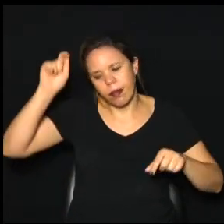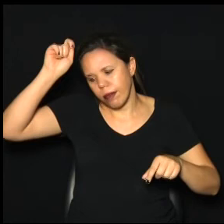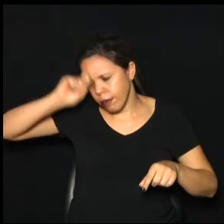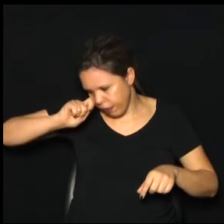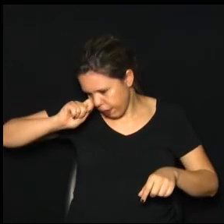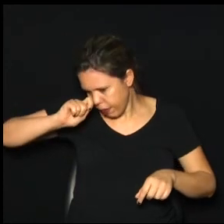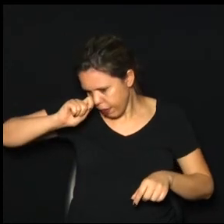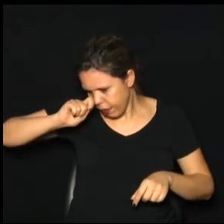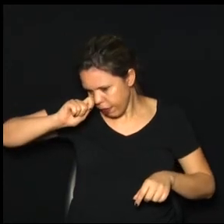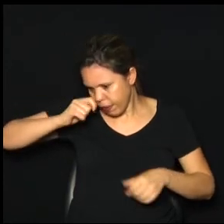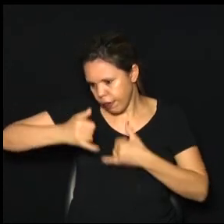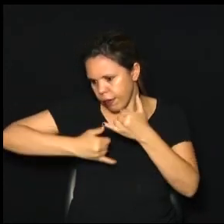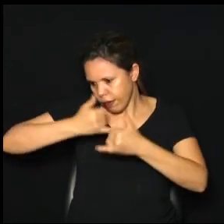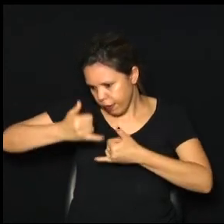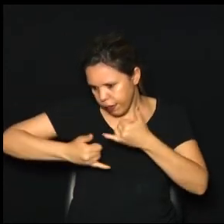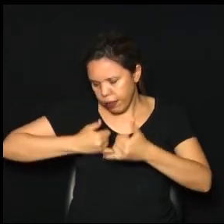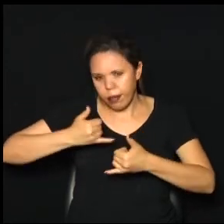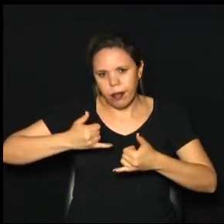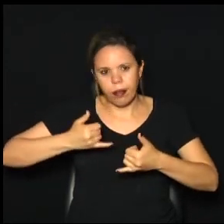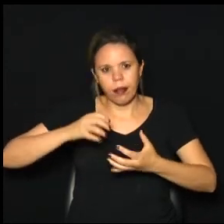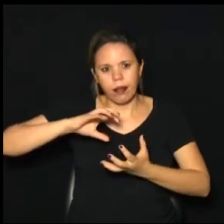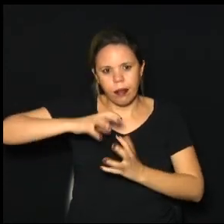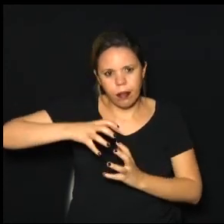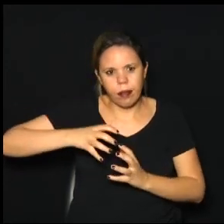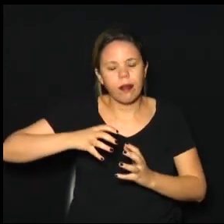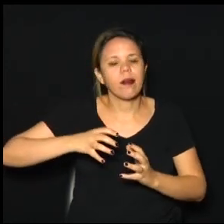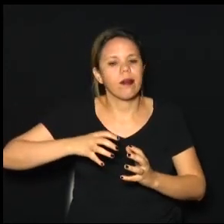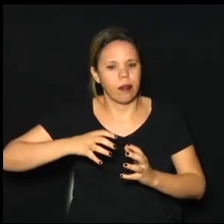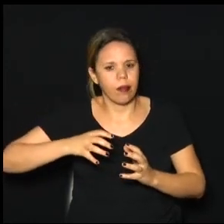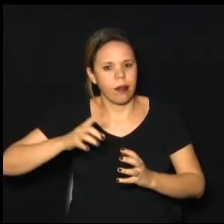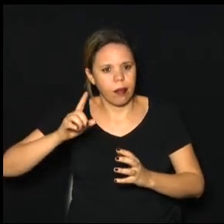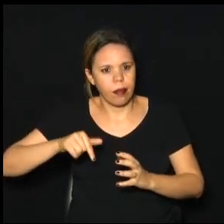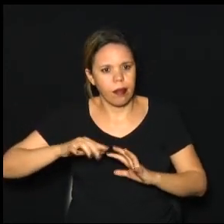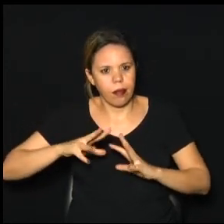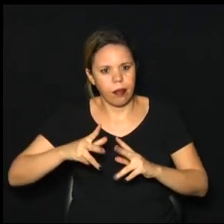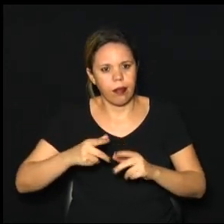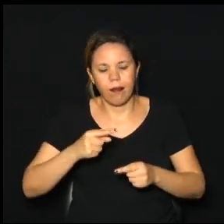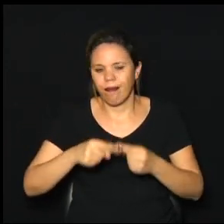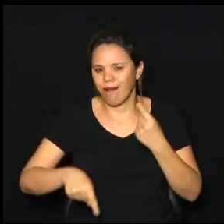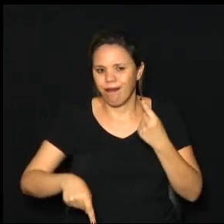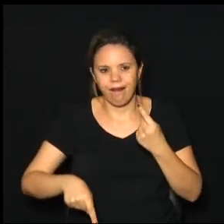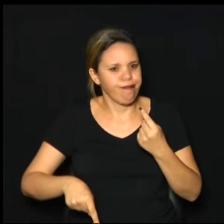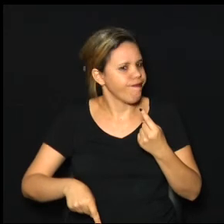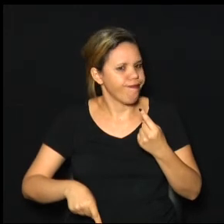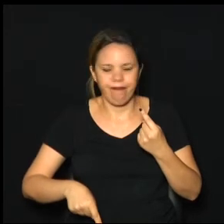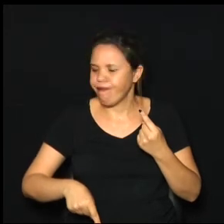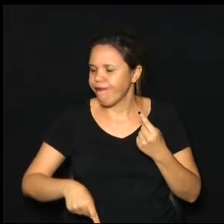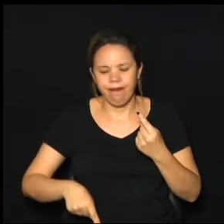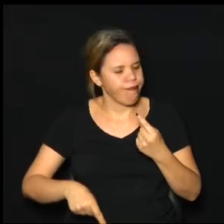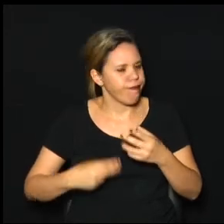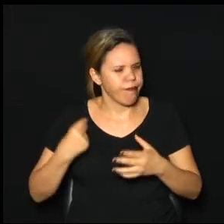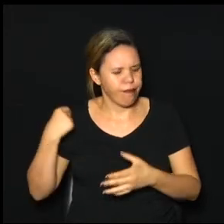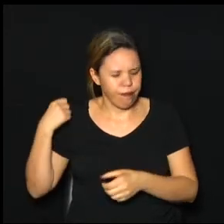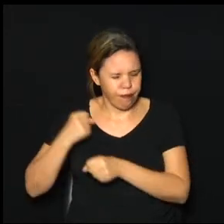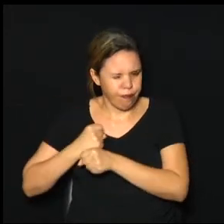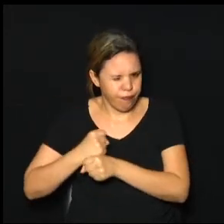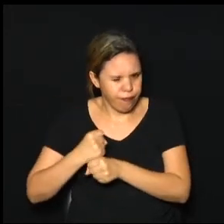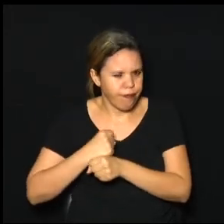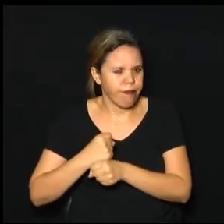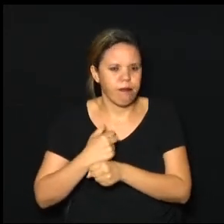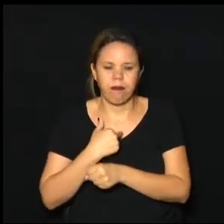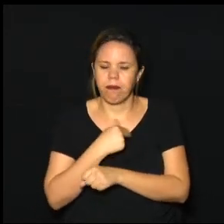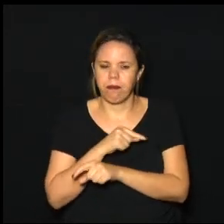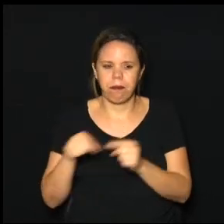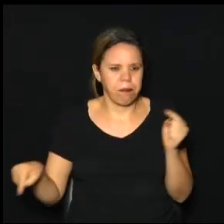boné, brinquedos, bolas, enfim, isso tudo está proibido, isso não pode, já faz algum tempinho e